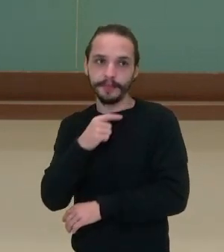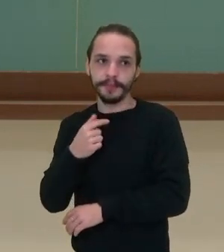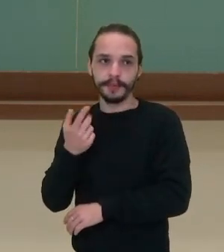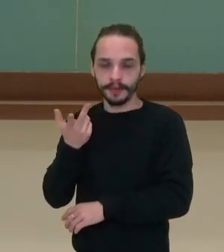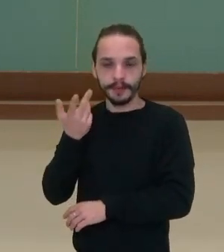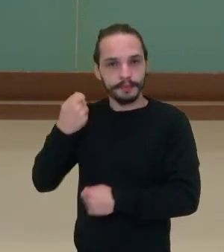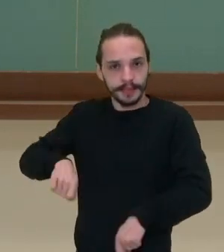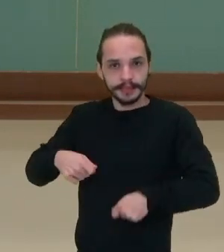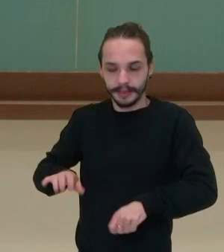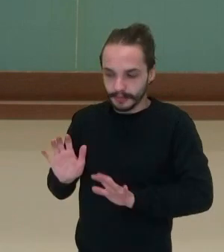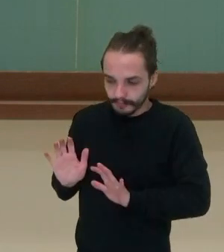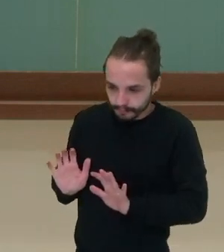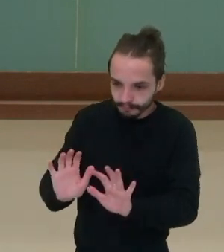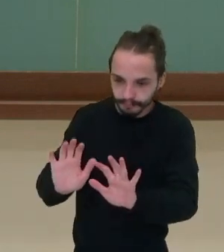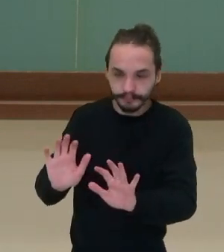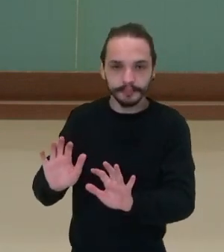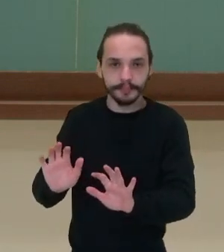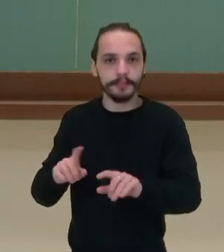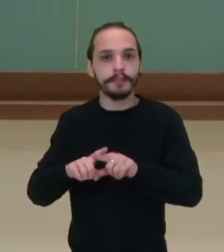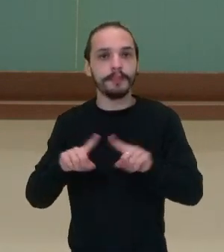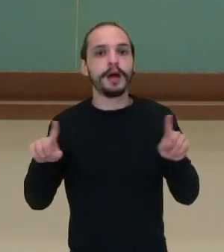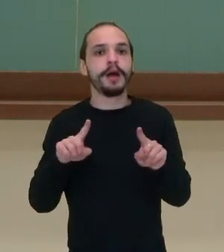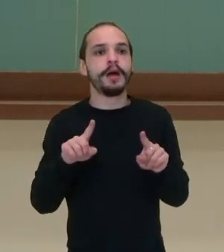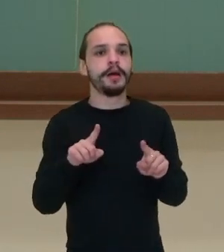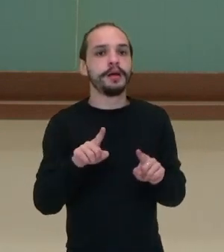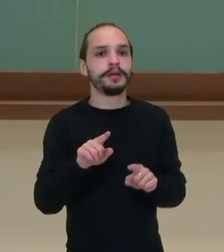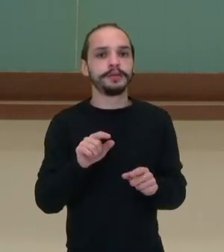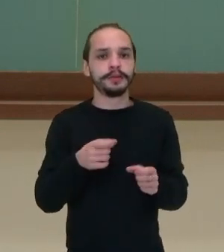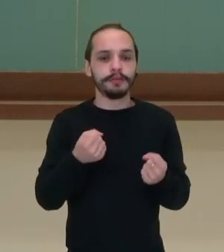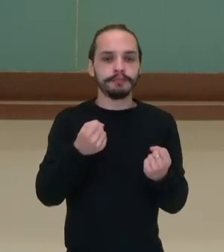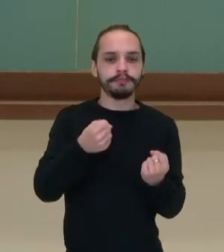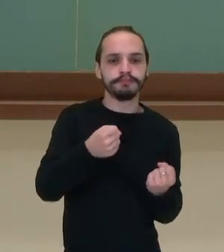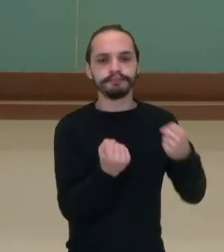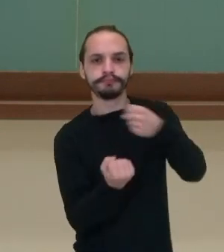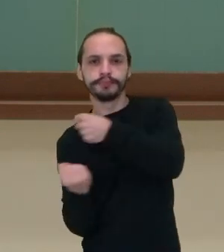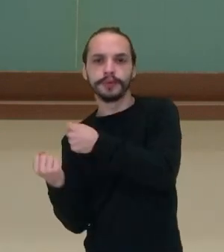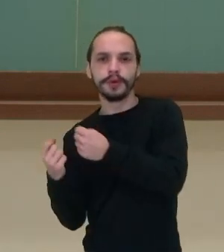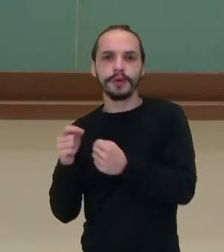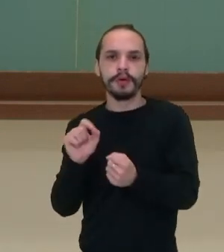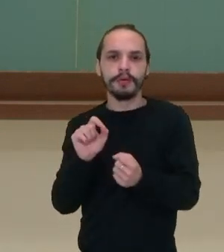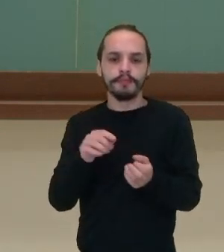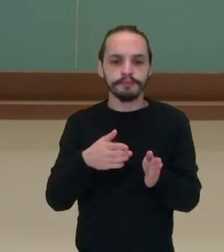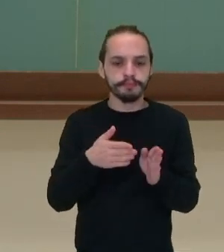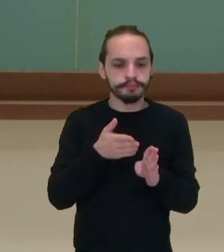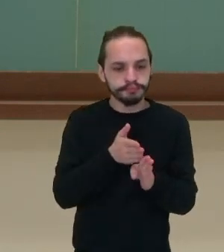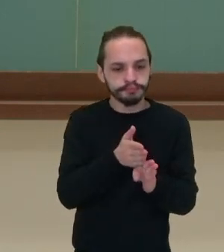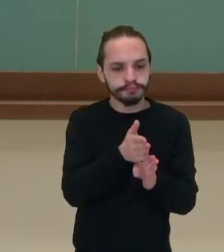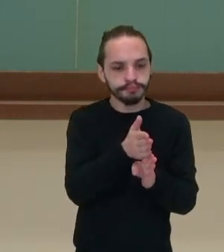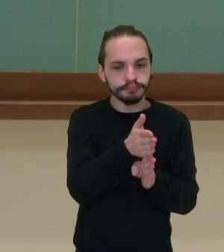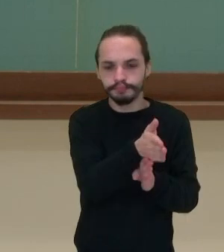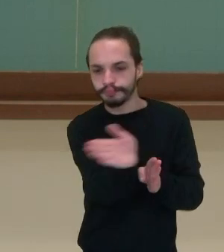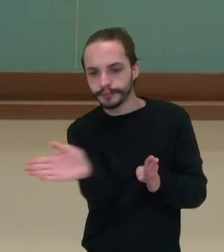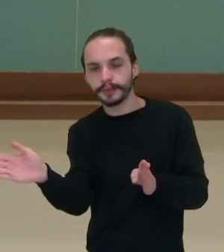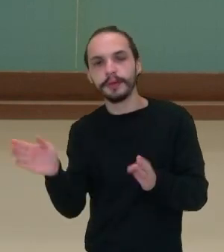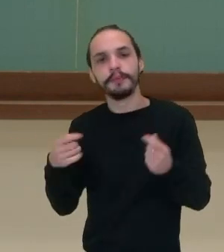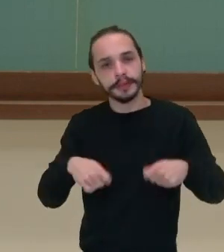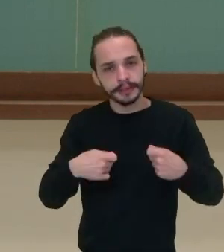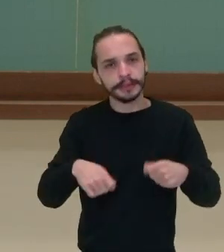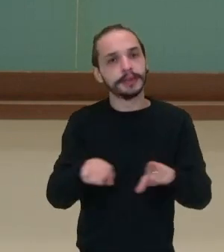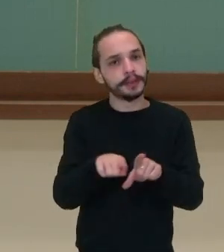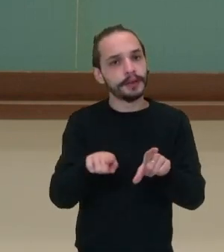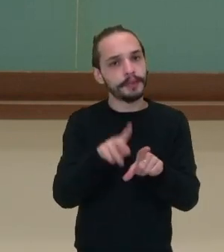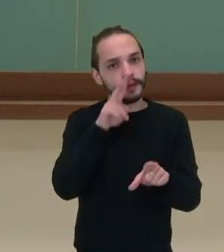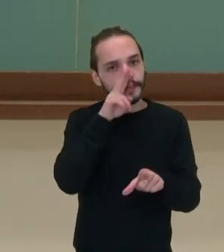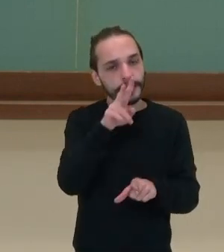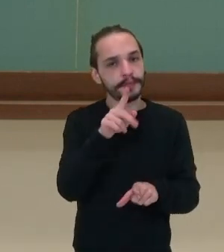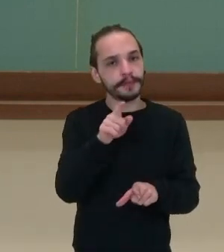que empurrar. Agora, por exemplo, se você fazer uma curva, como é que funcionaria? Né? Você precisa de uma força também. Porque por mais